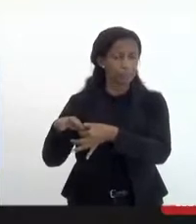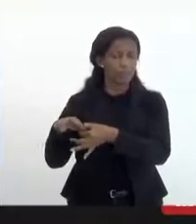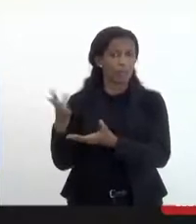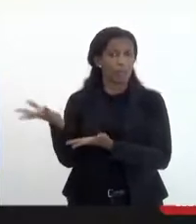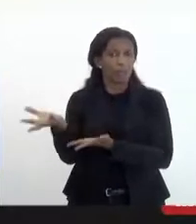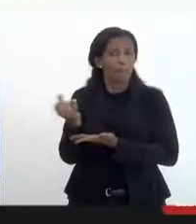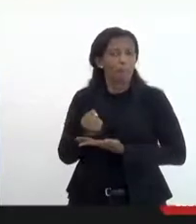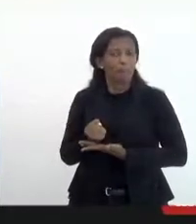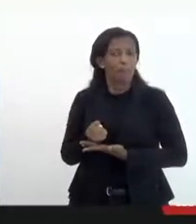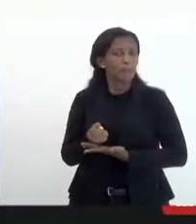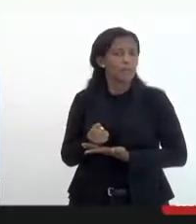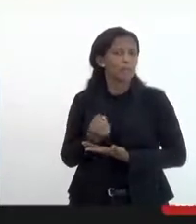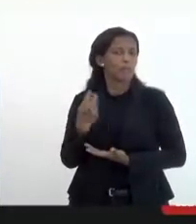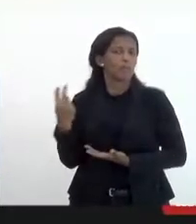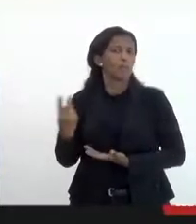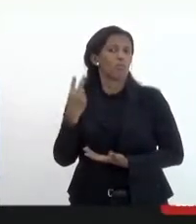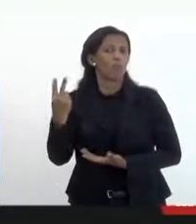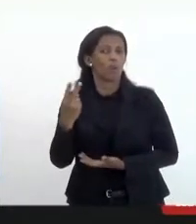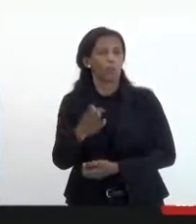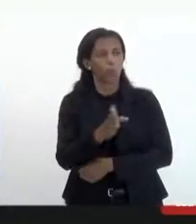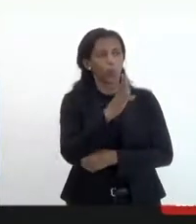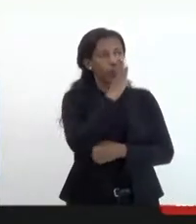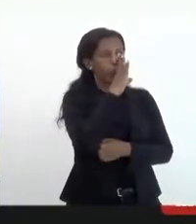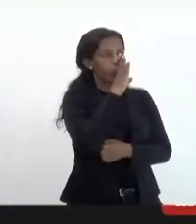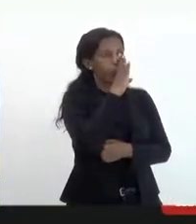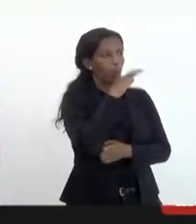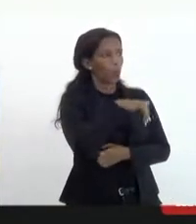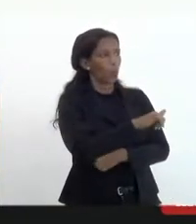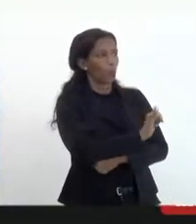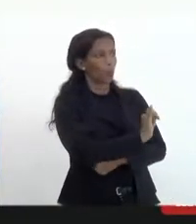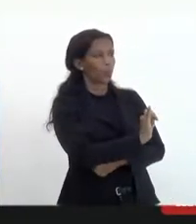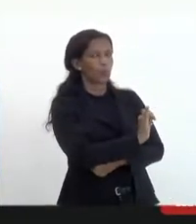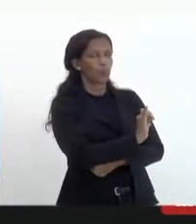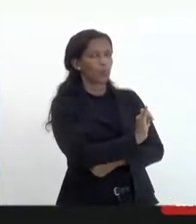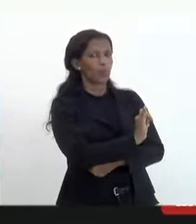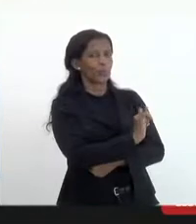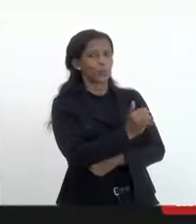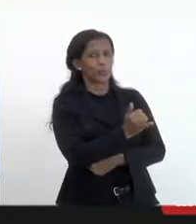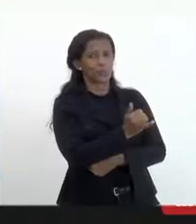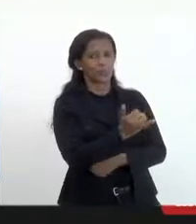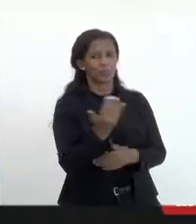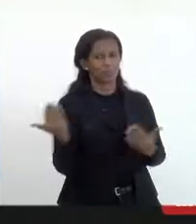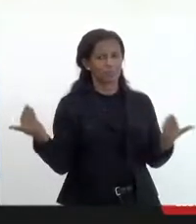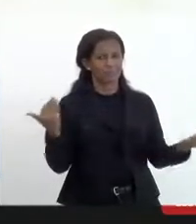receber X e se calar quanto o Y, que é 10 vezes maior que o X.